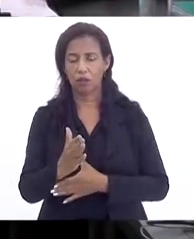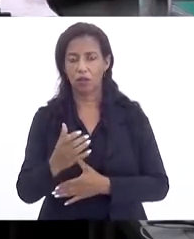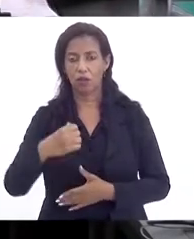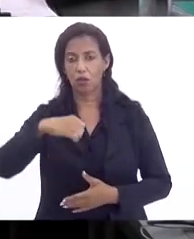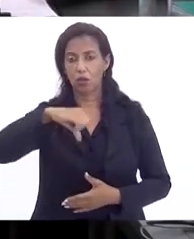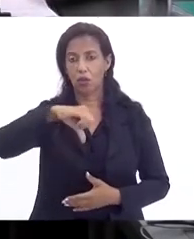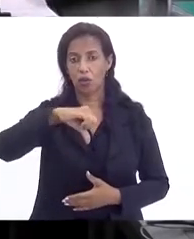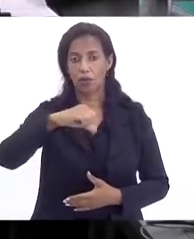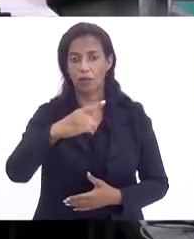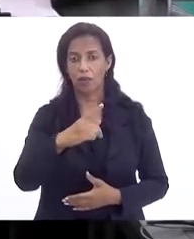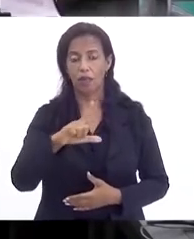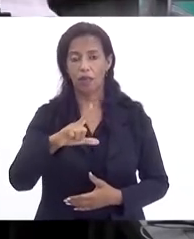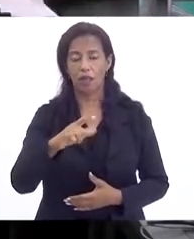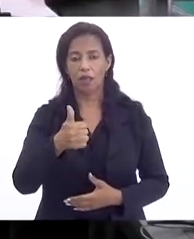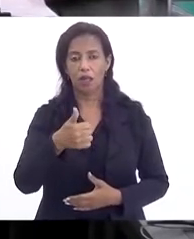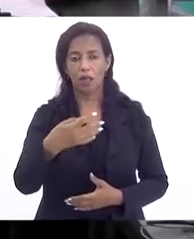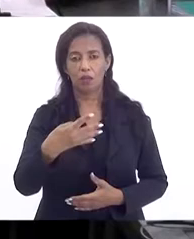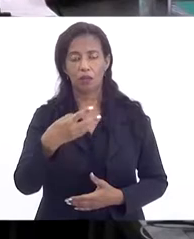Nove, projeto de lei